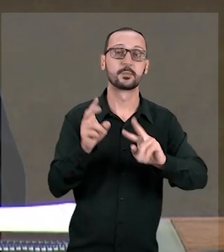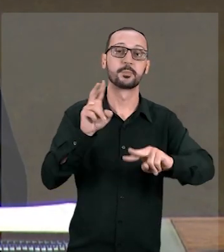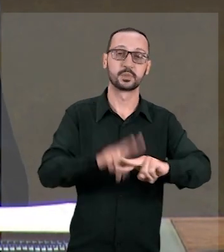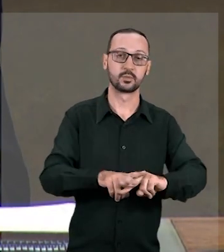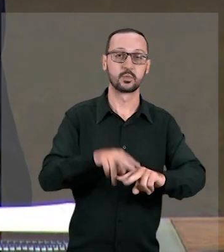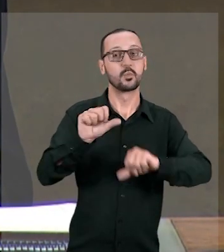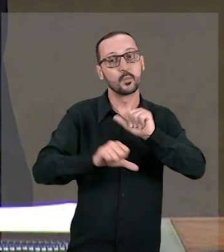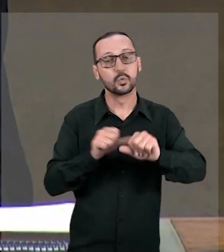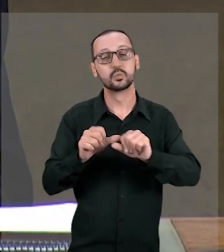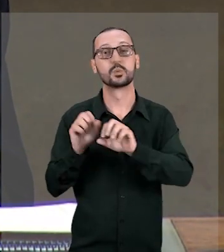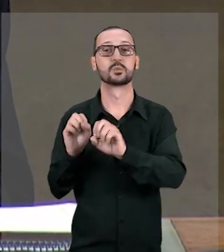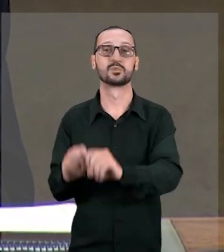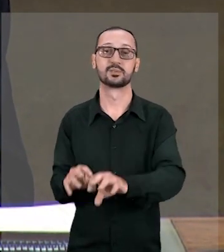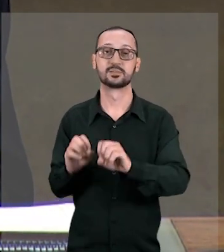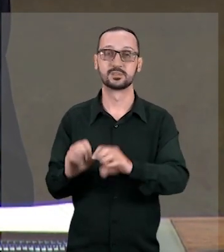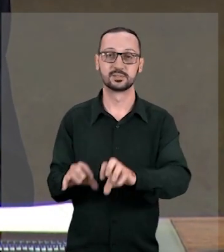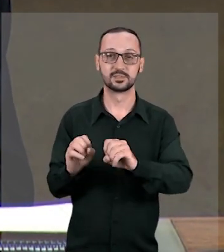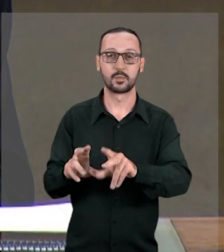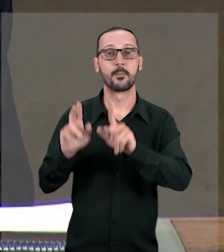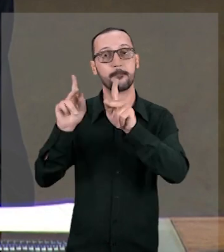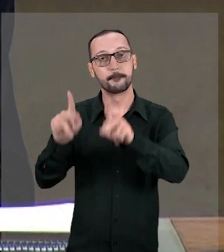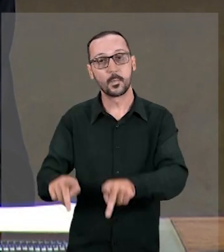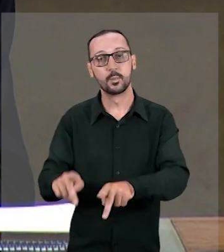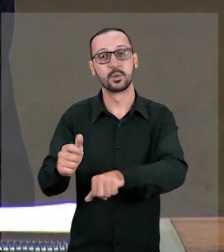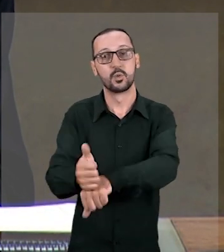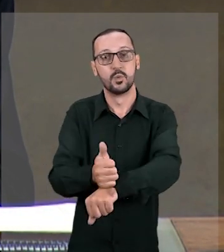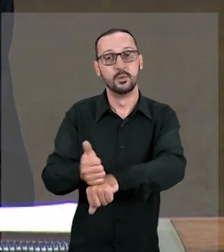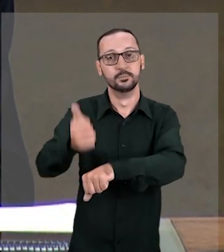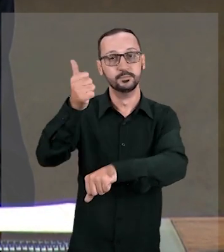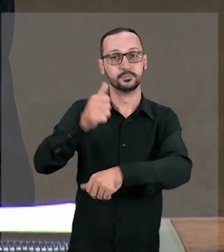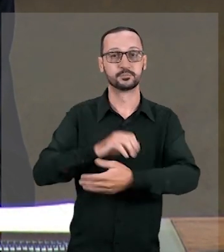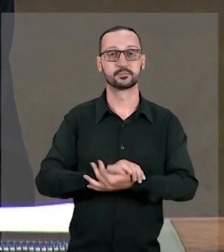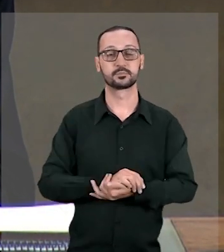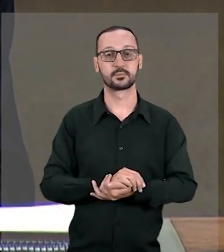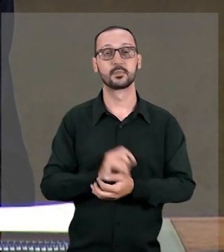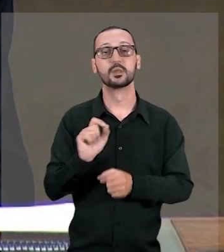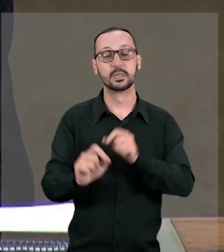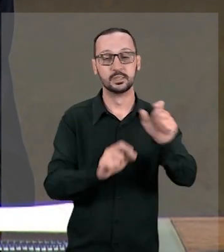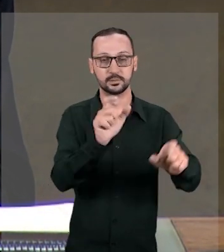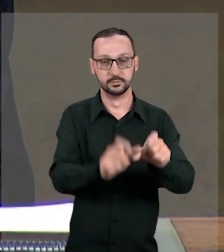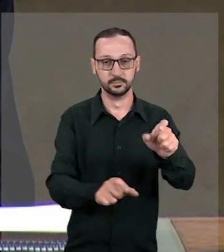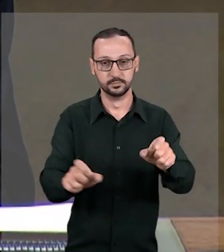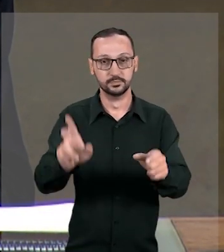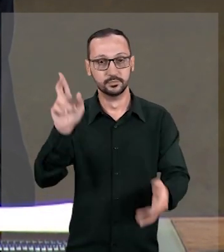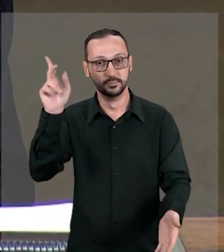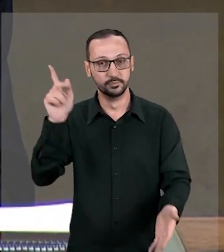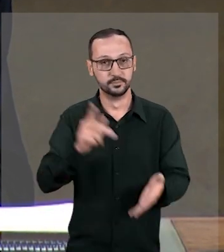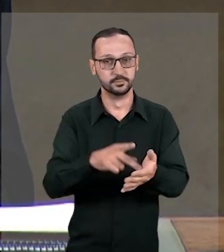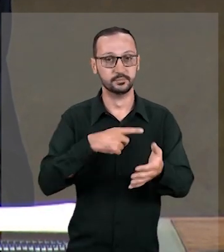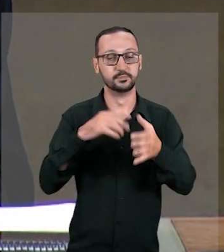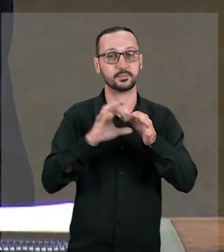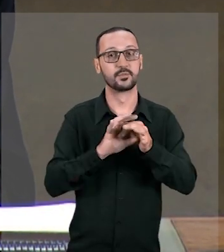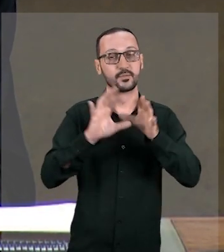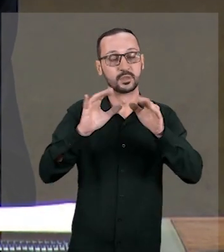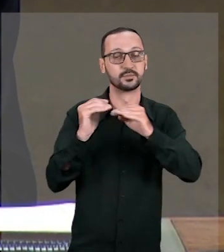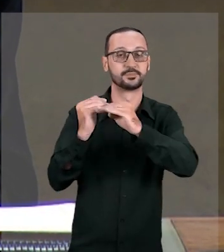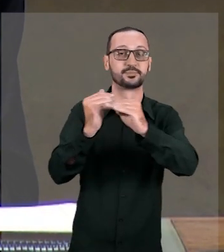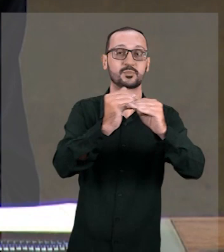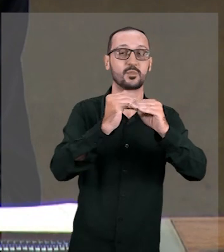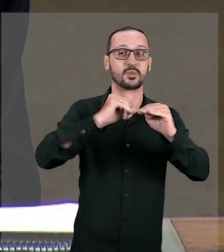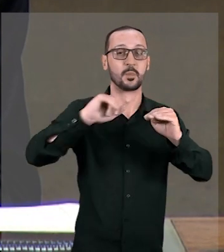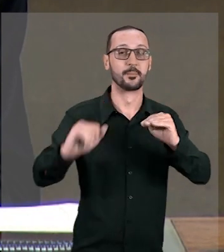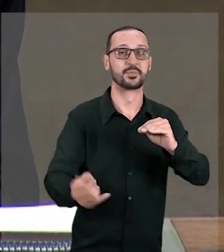com educação pública de qualidade para que as pessoas sejam verdadeiramente livres e iguais